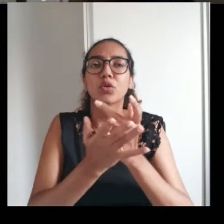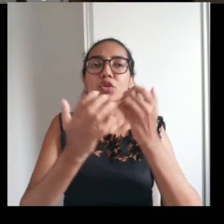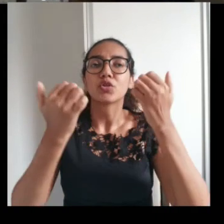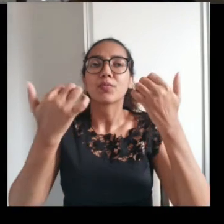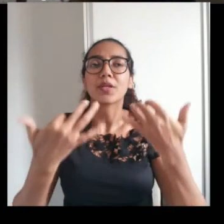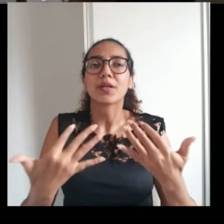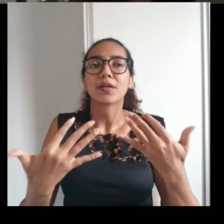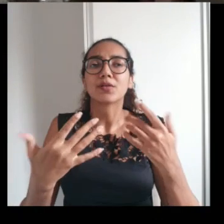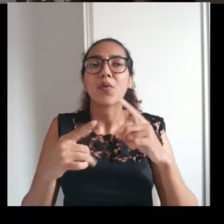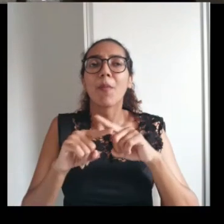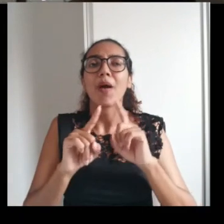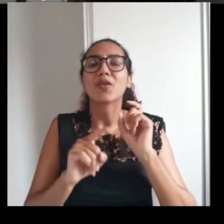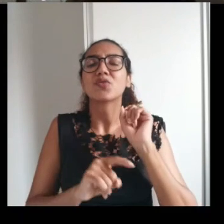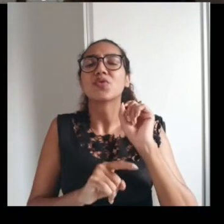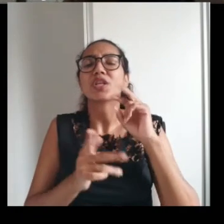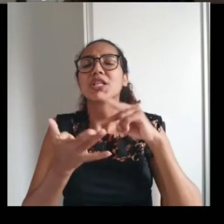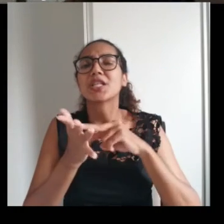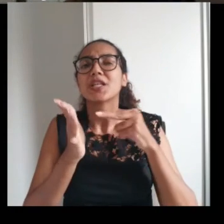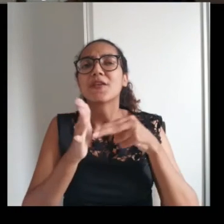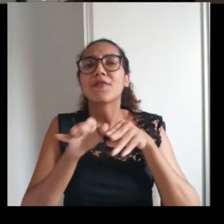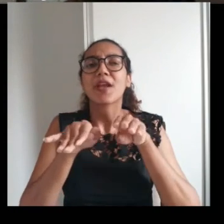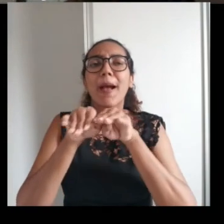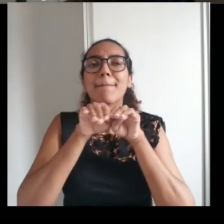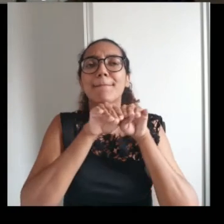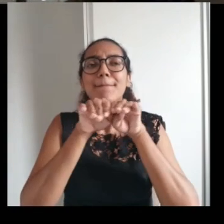Alguém sabe dizer o que é um padrão de projeto?